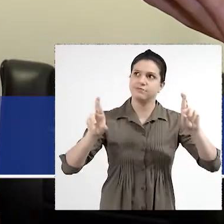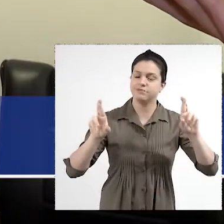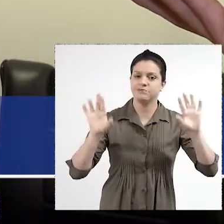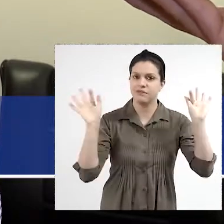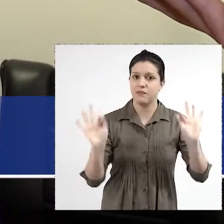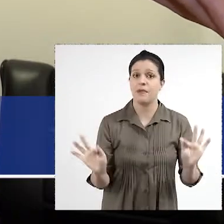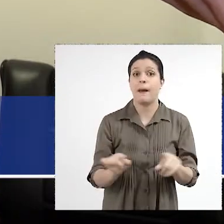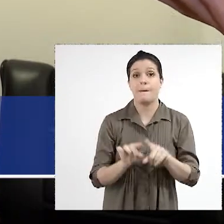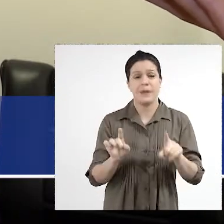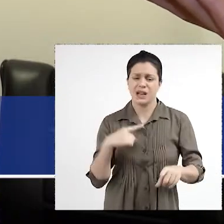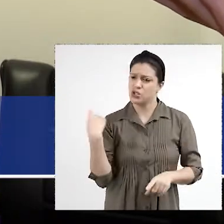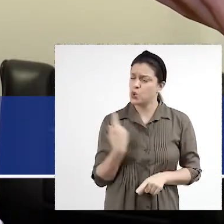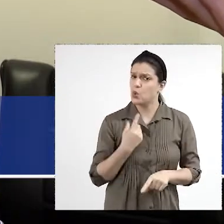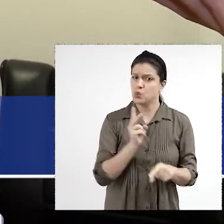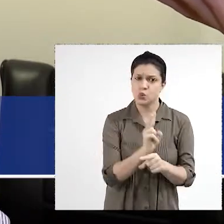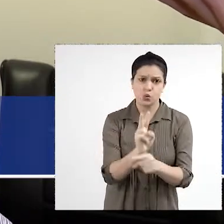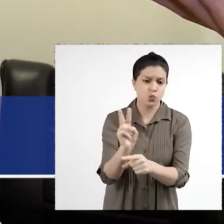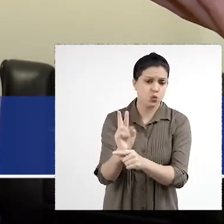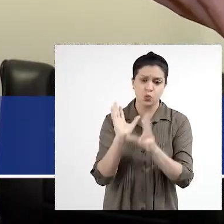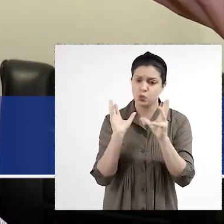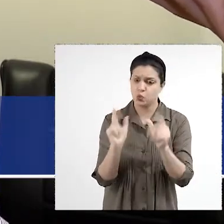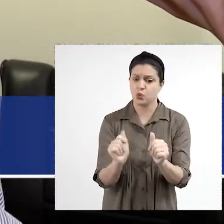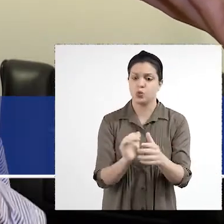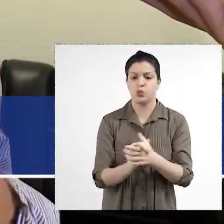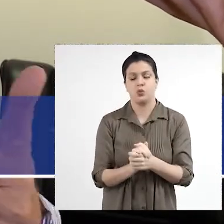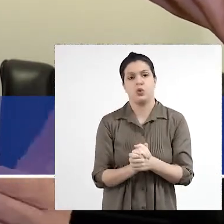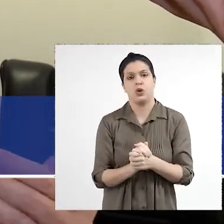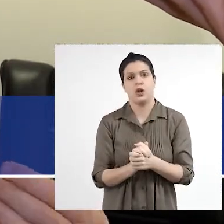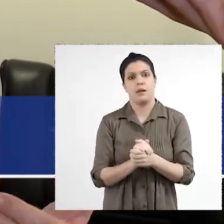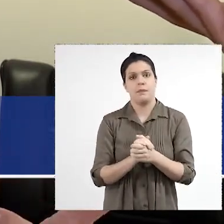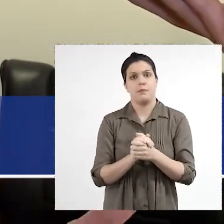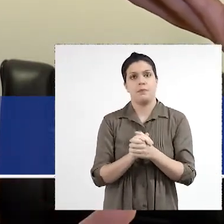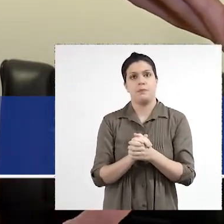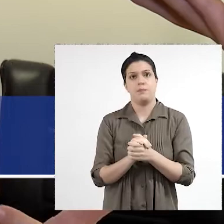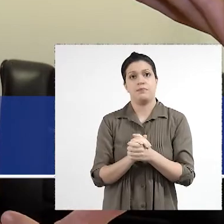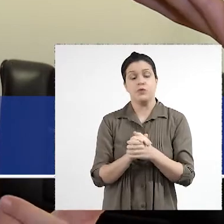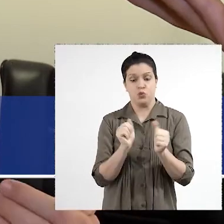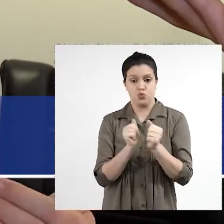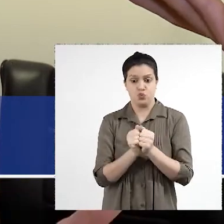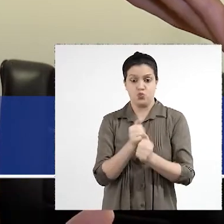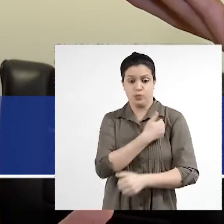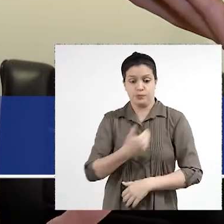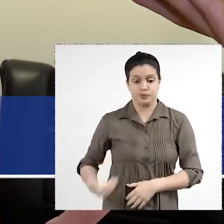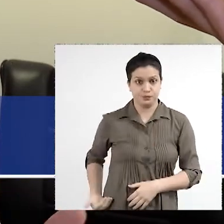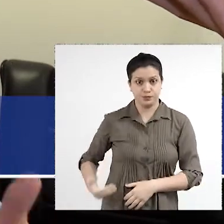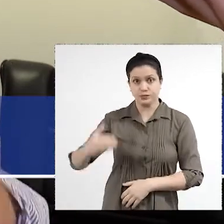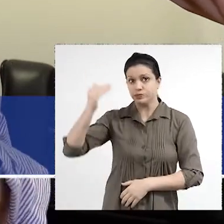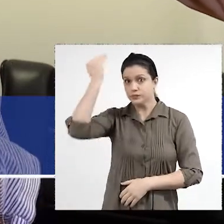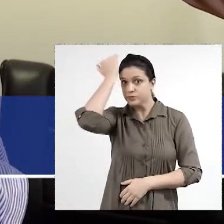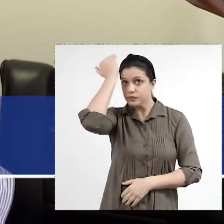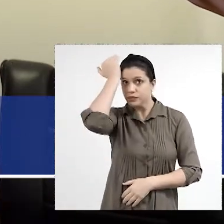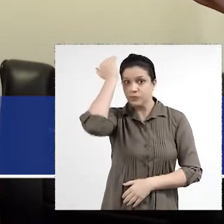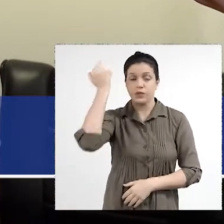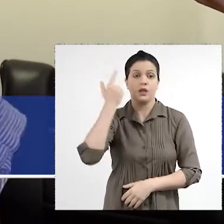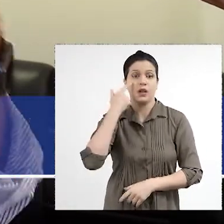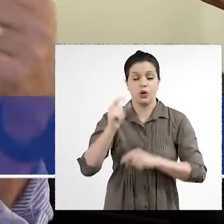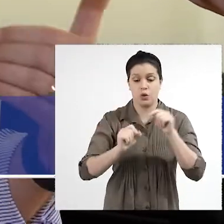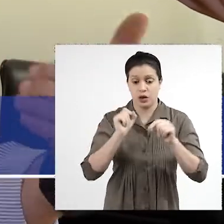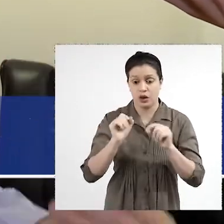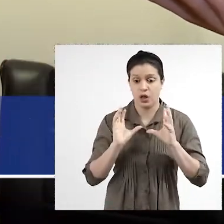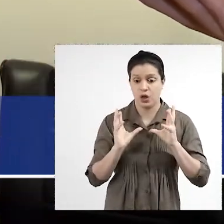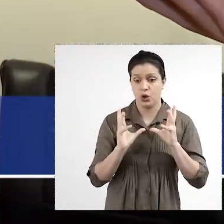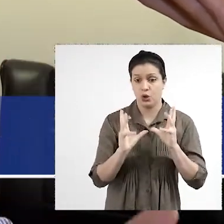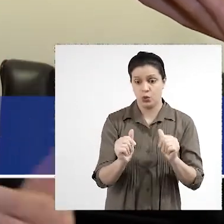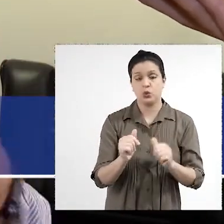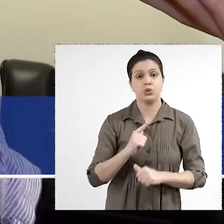comemorando, mas nós estamos tomando providências para ajudar o governador Reinaldo Azambuja para que as ações que ele tome